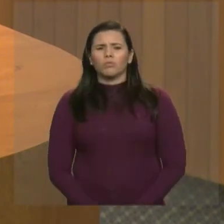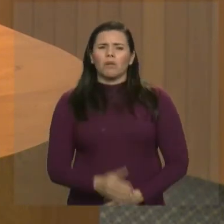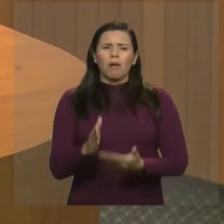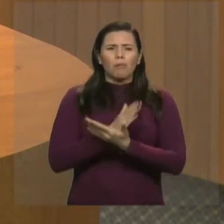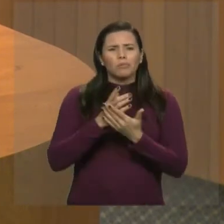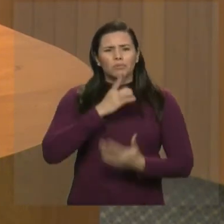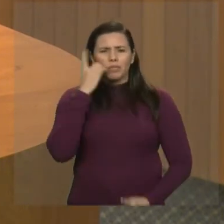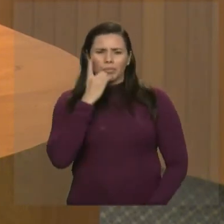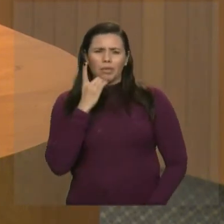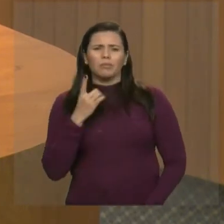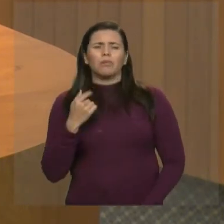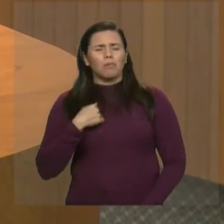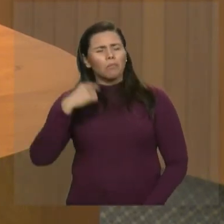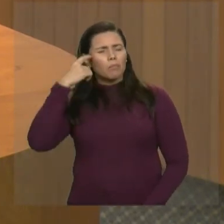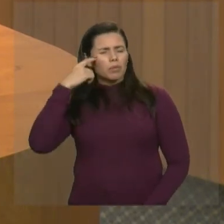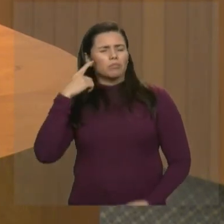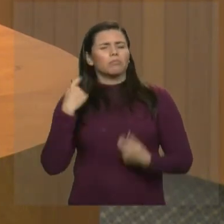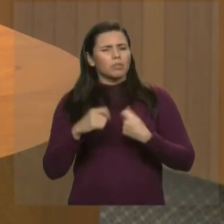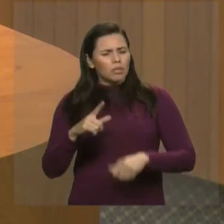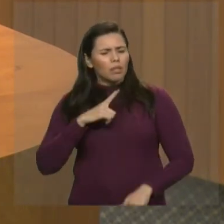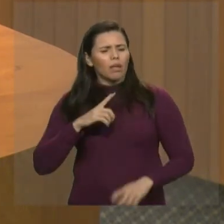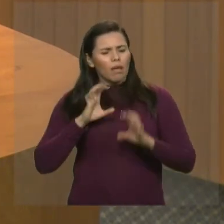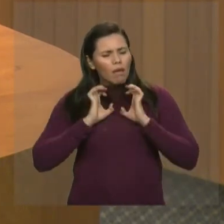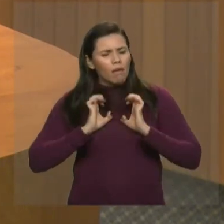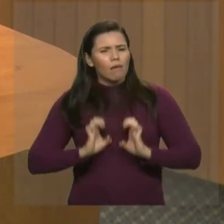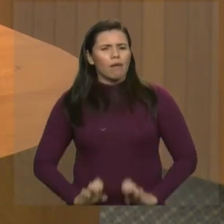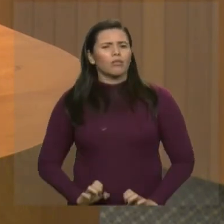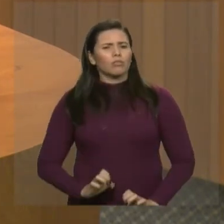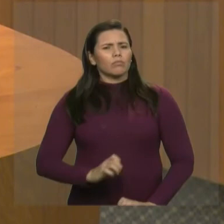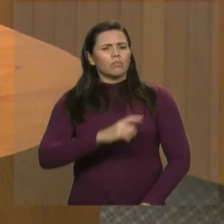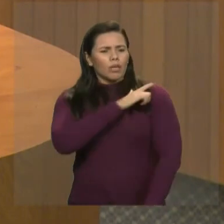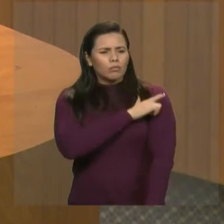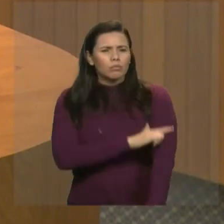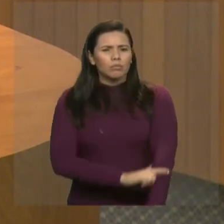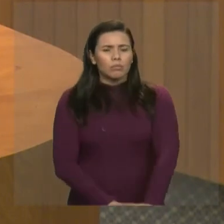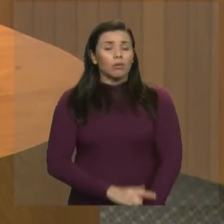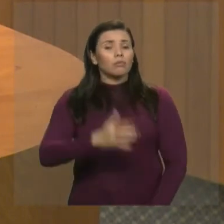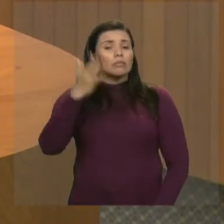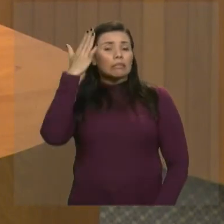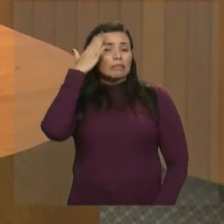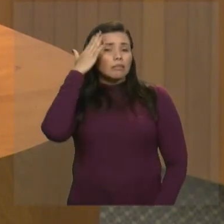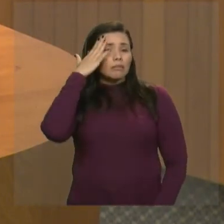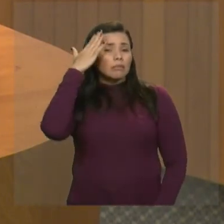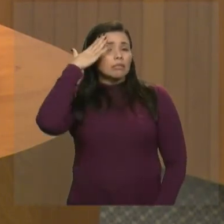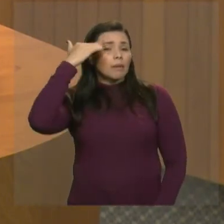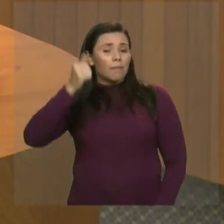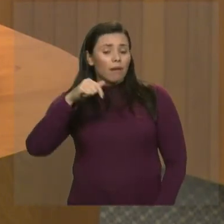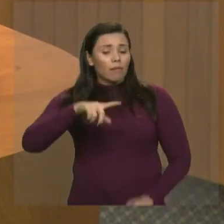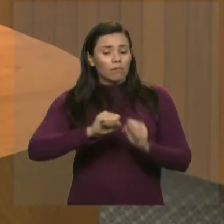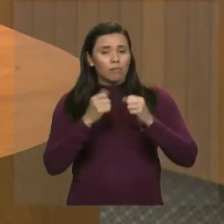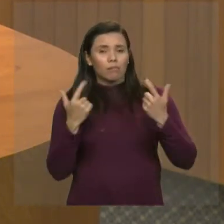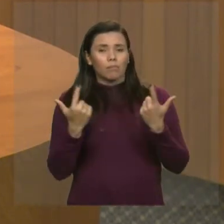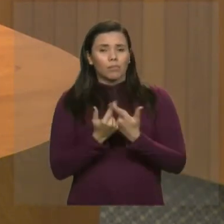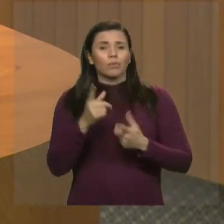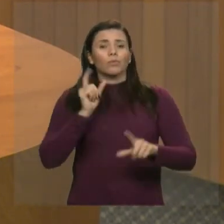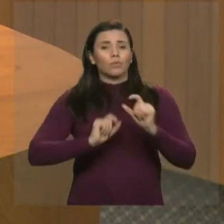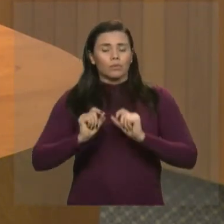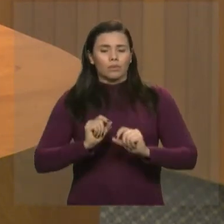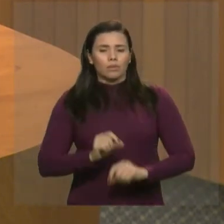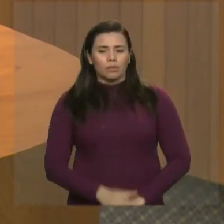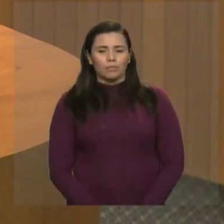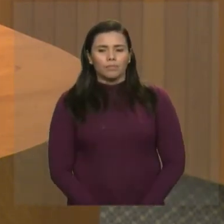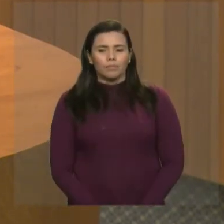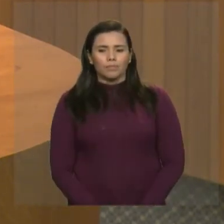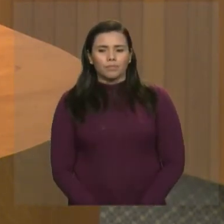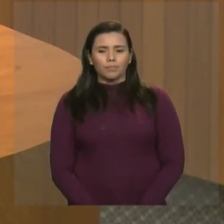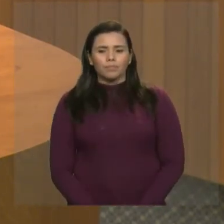que têm que usar ética e saber que aqui, apesar de ser uma casa constituída